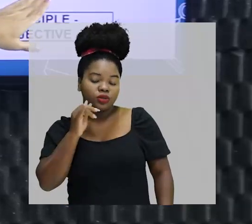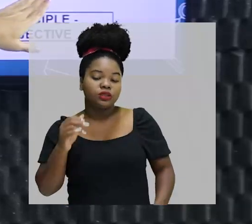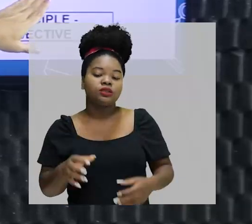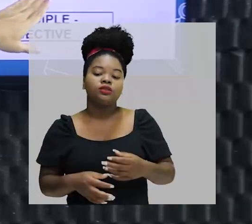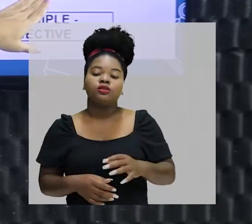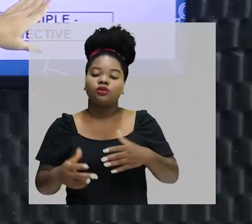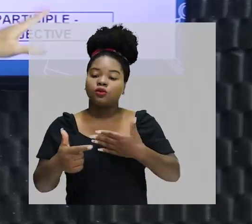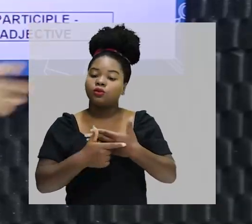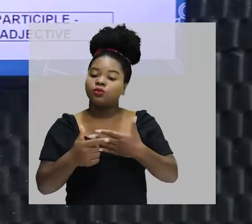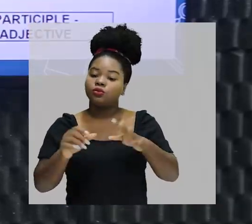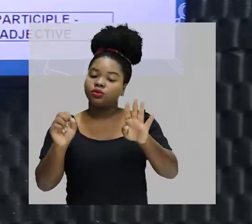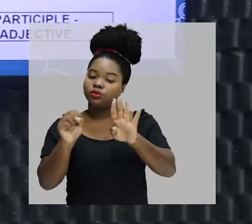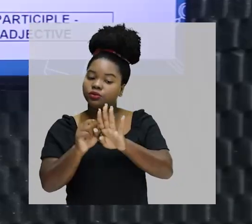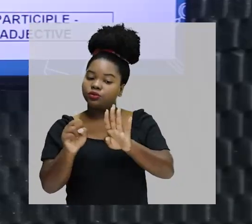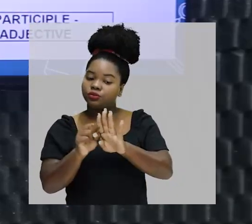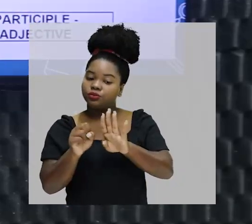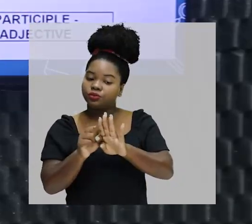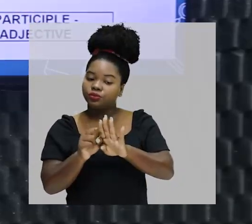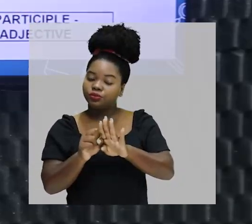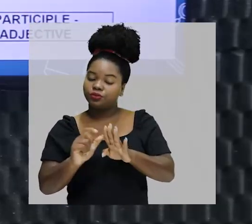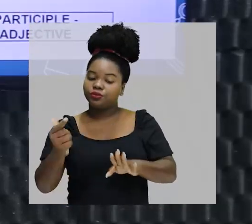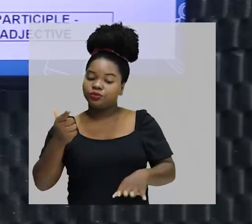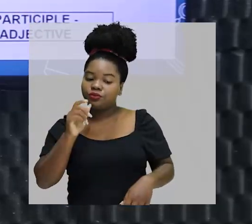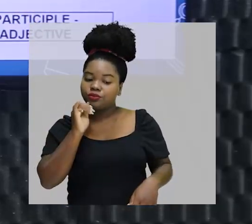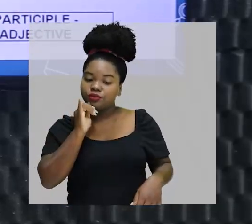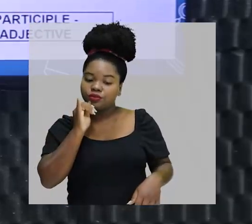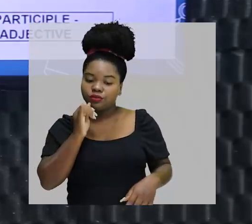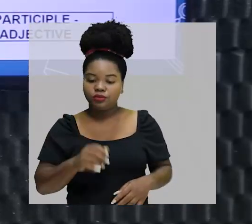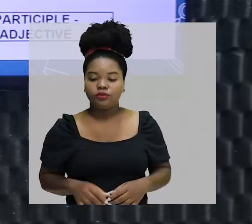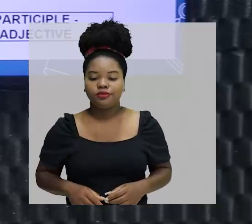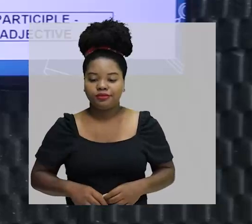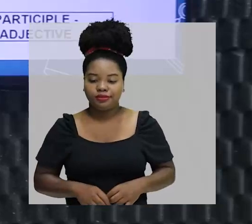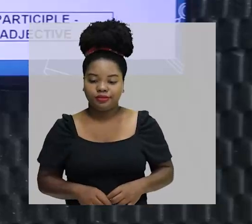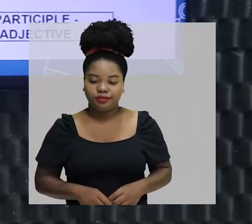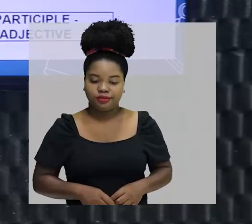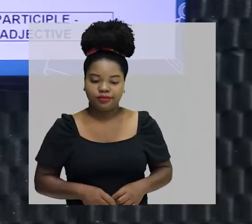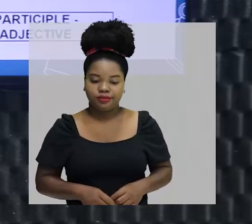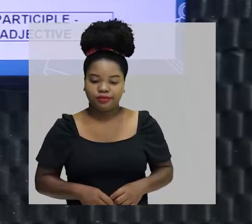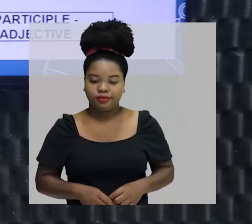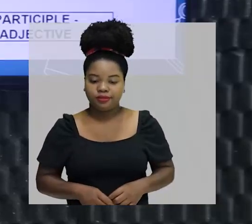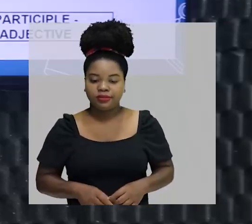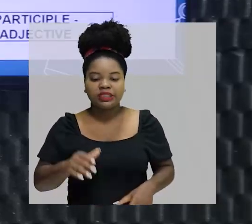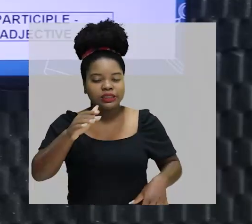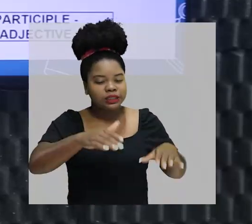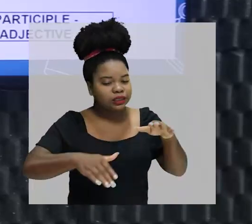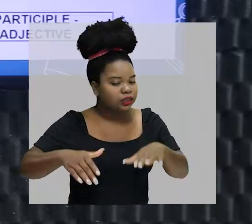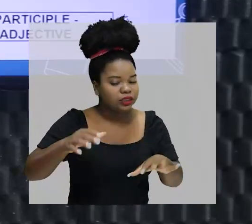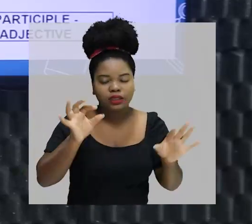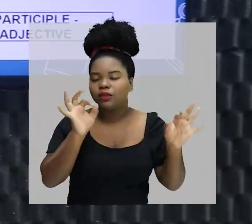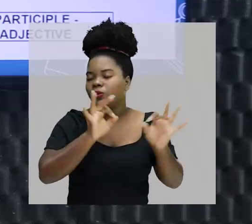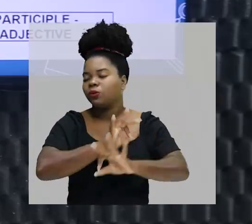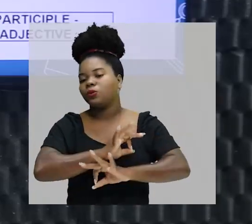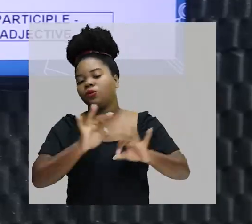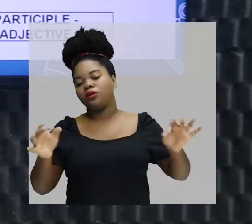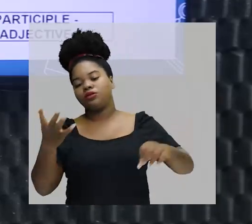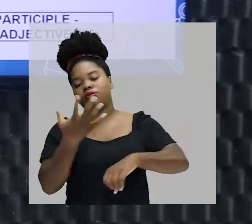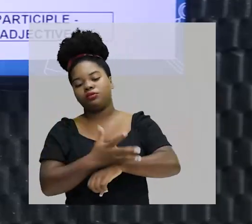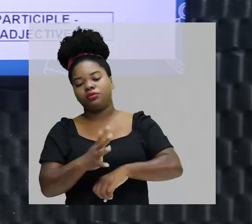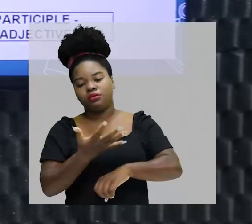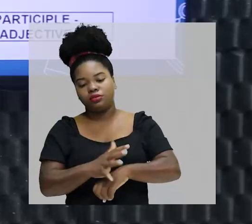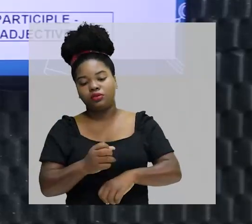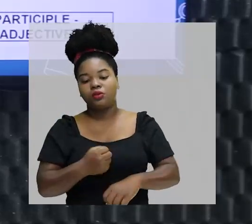de substantivo. Swimming is a great exercise. Nadar é um ótimo exercício.